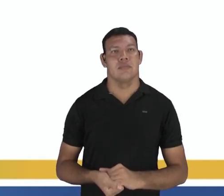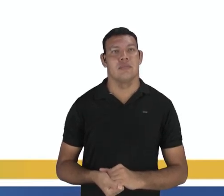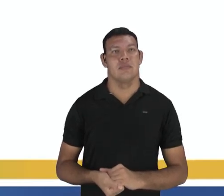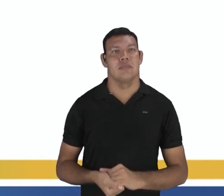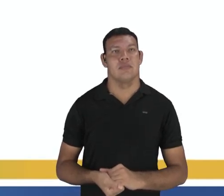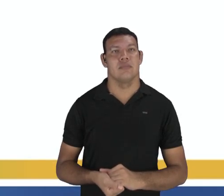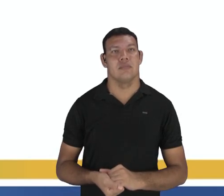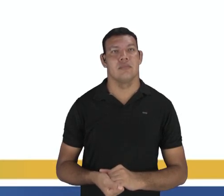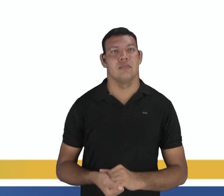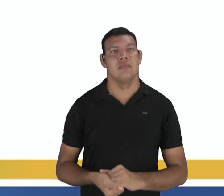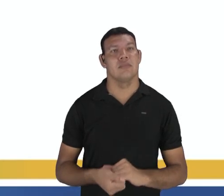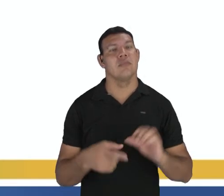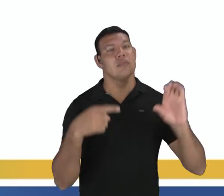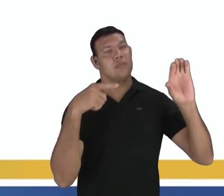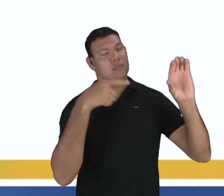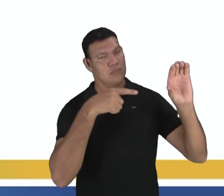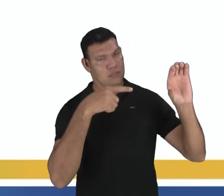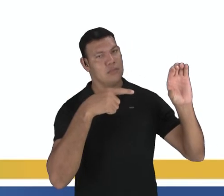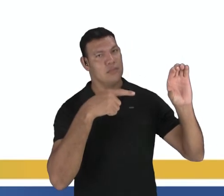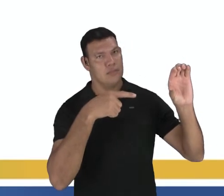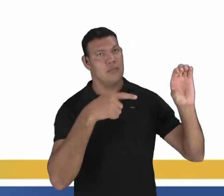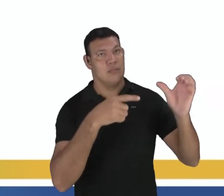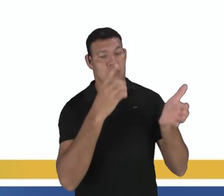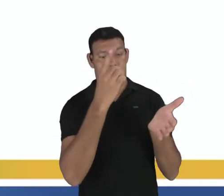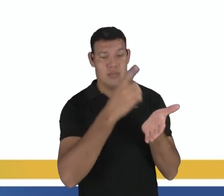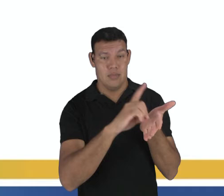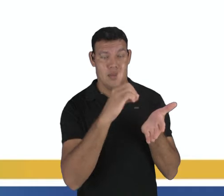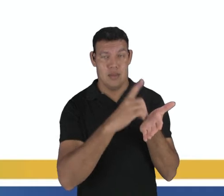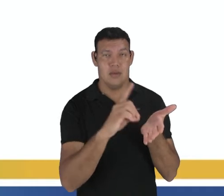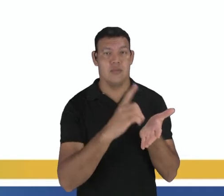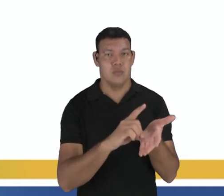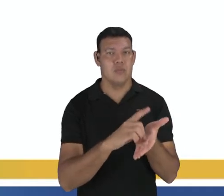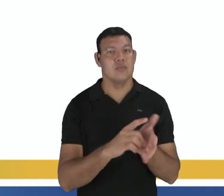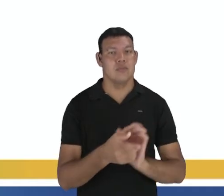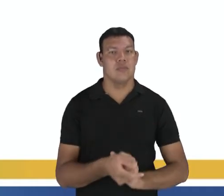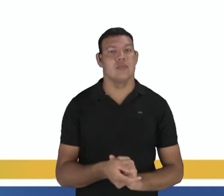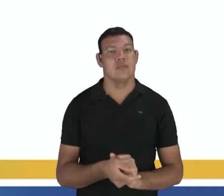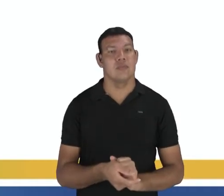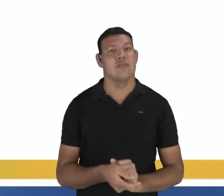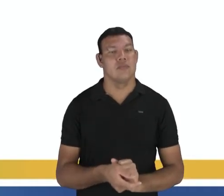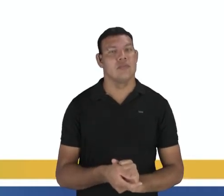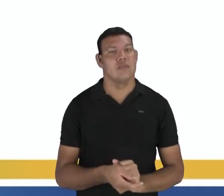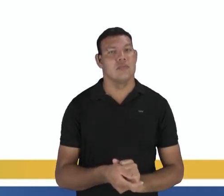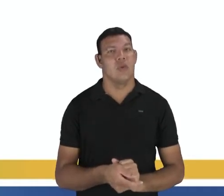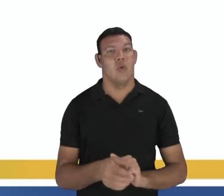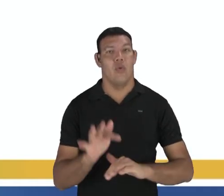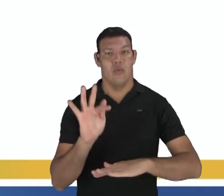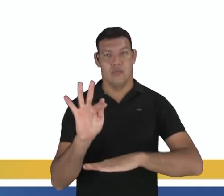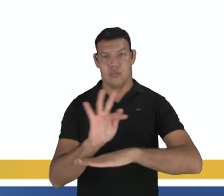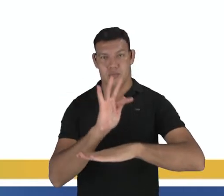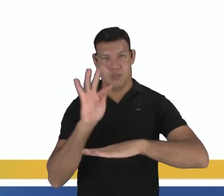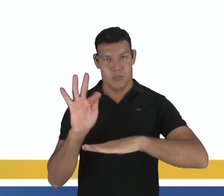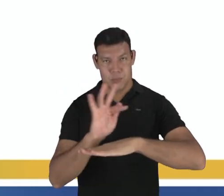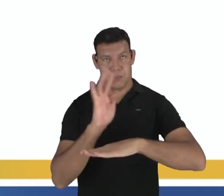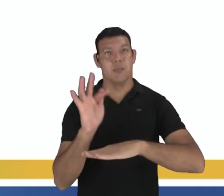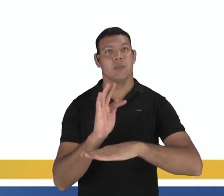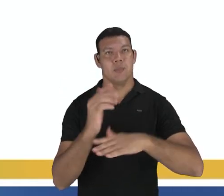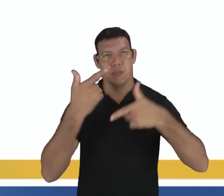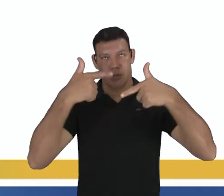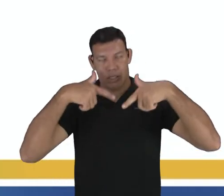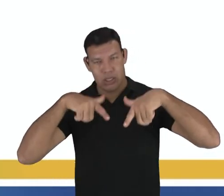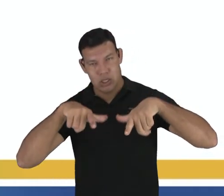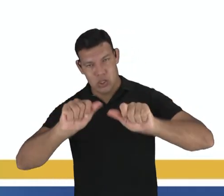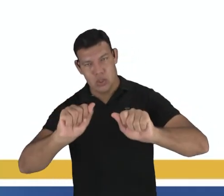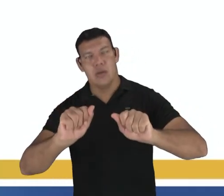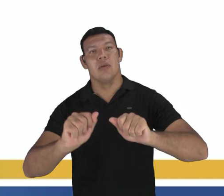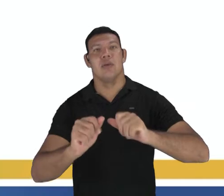no denotativo. É a letra C, o dicionário padrão. Ele realmente, ó, é um dicionário